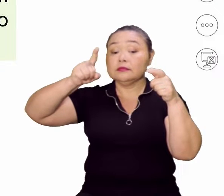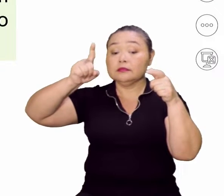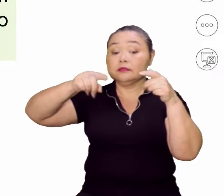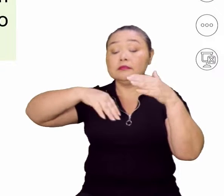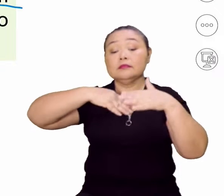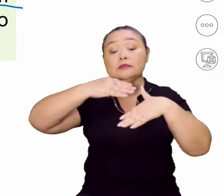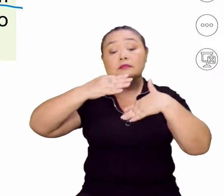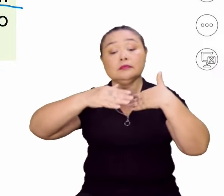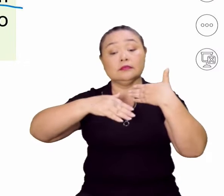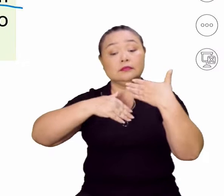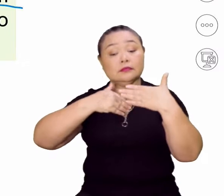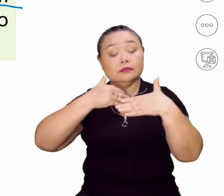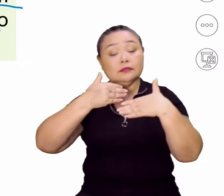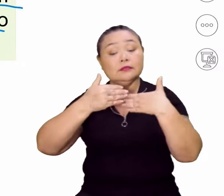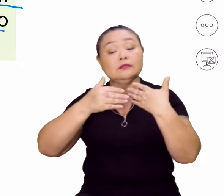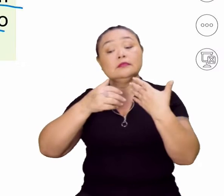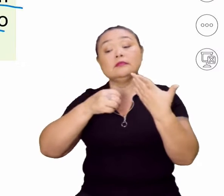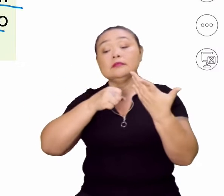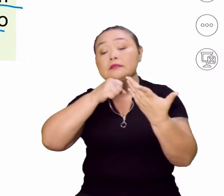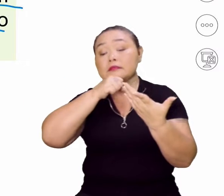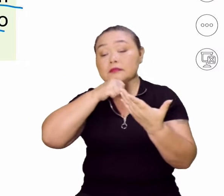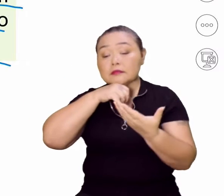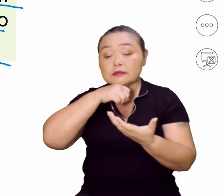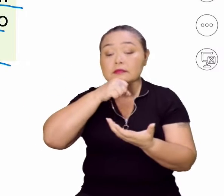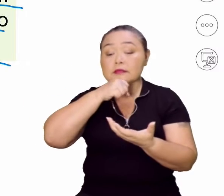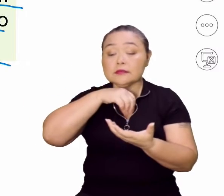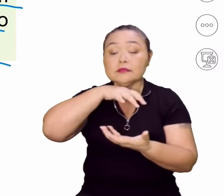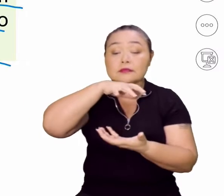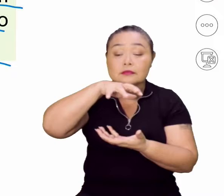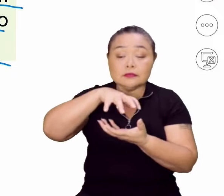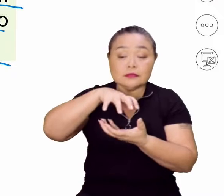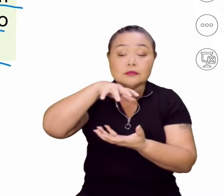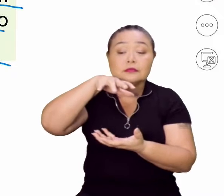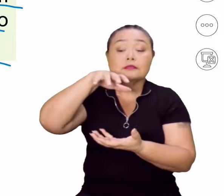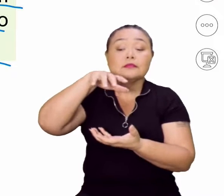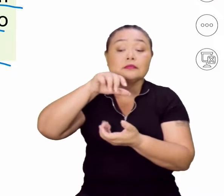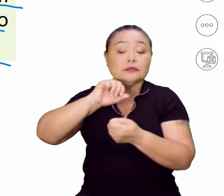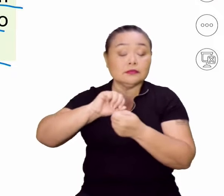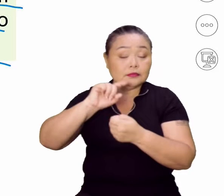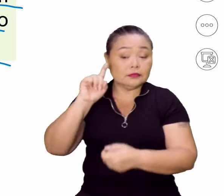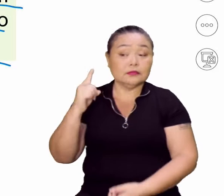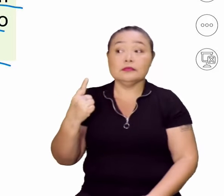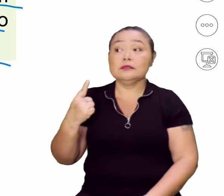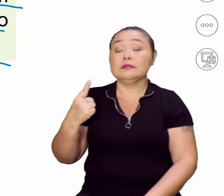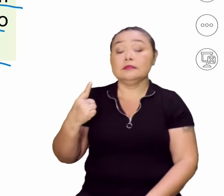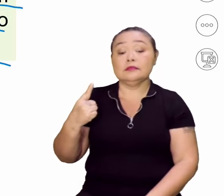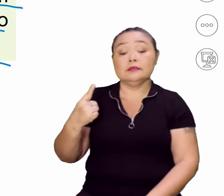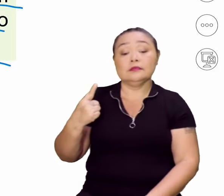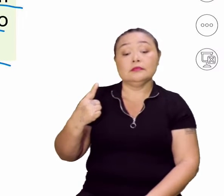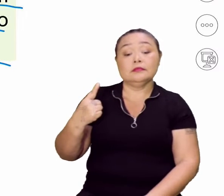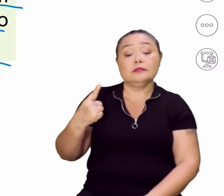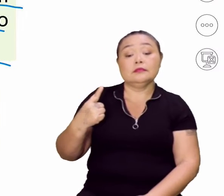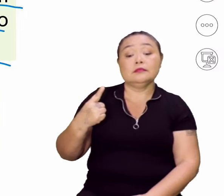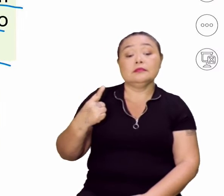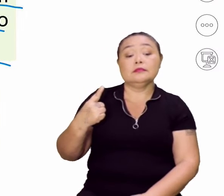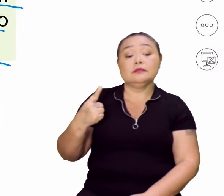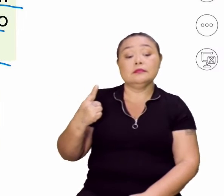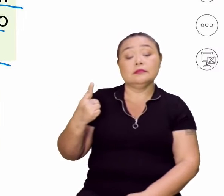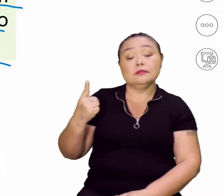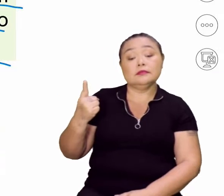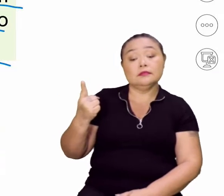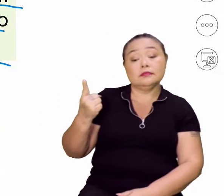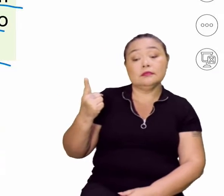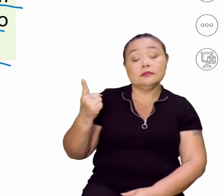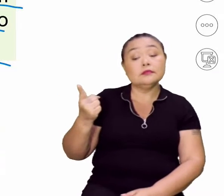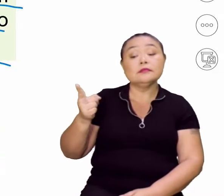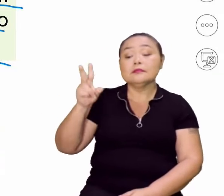em processo avançado de envelhecimento. Quer dizer que países de idosos. E aí eu